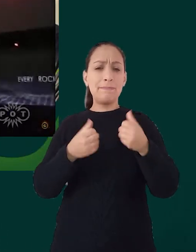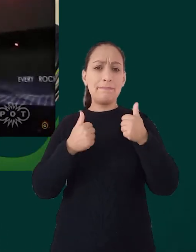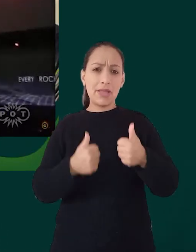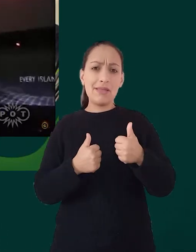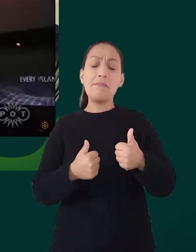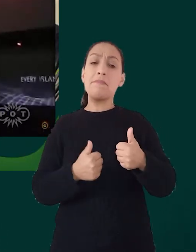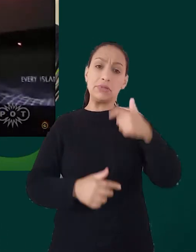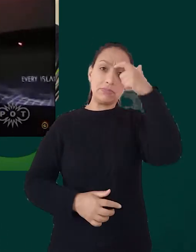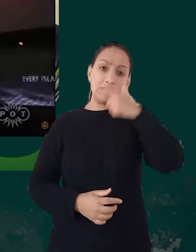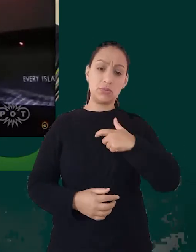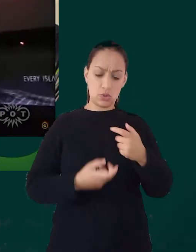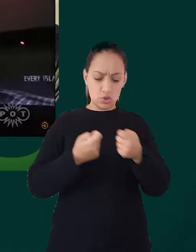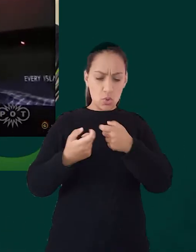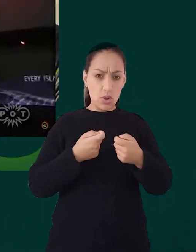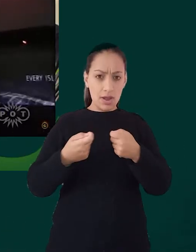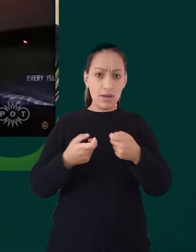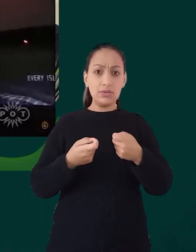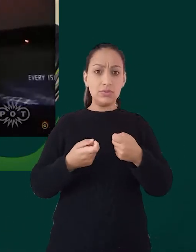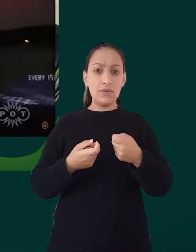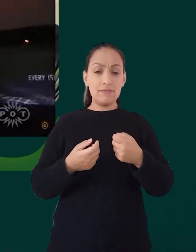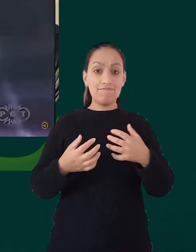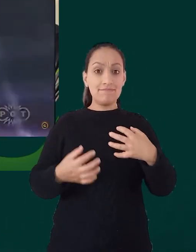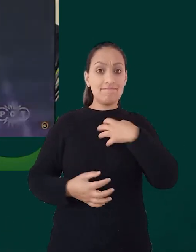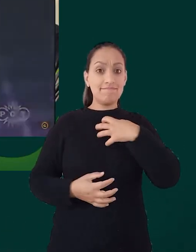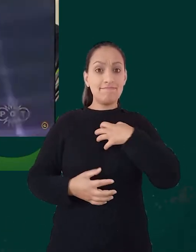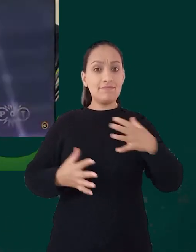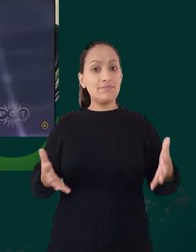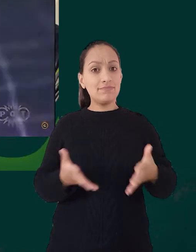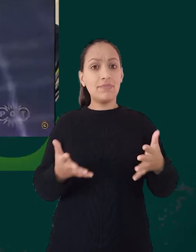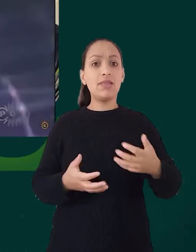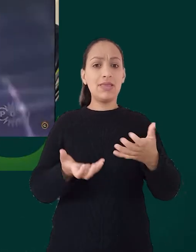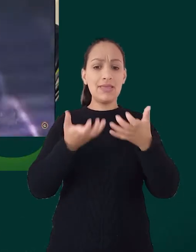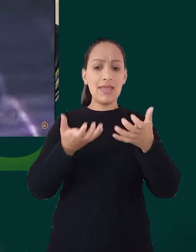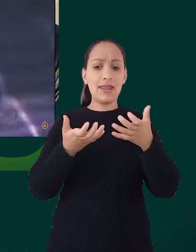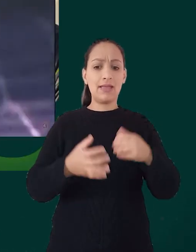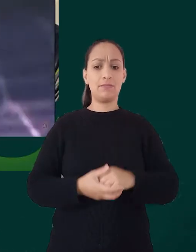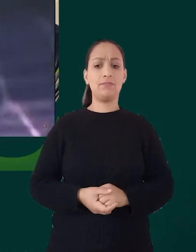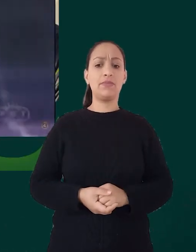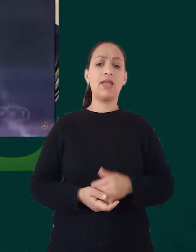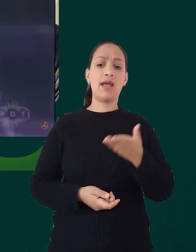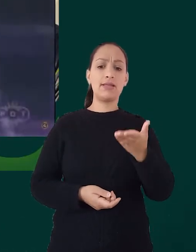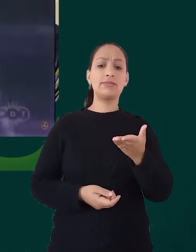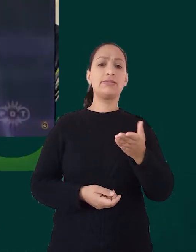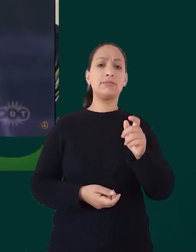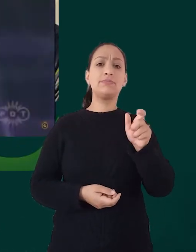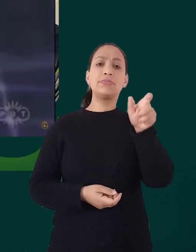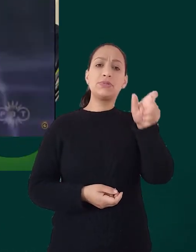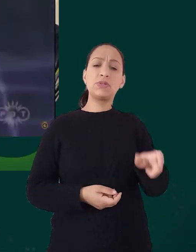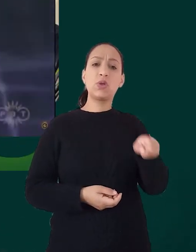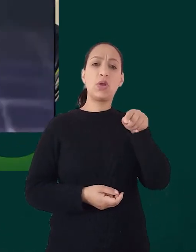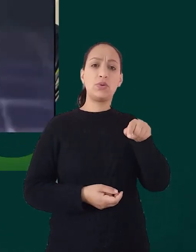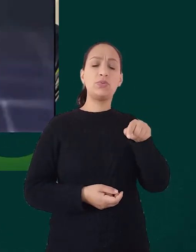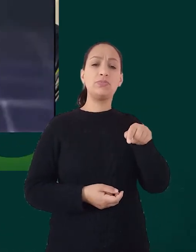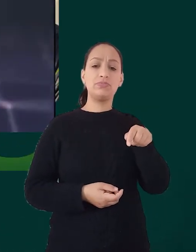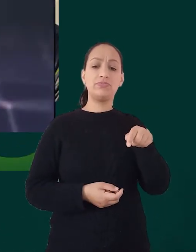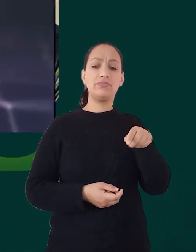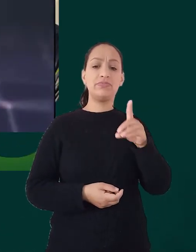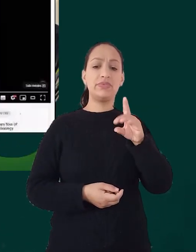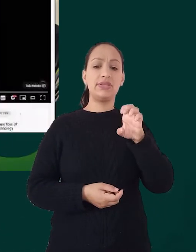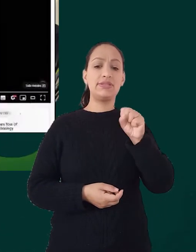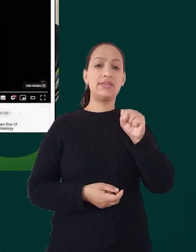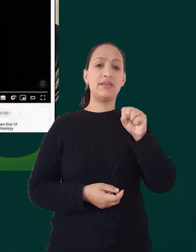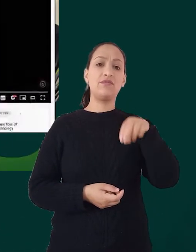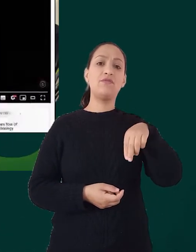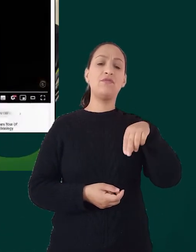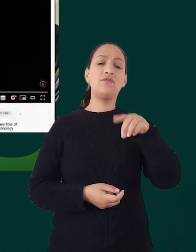se sentir instigados a continuar essas evoluções. Esse é o desenvolvedor dele, tá? Mas eu não vou passar todo